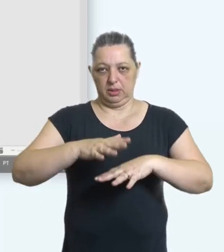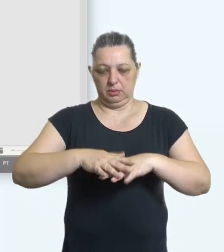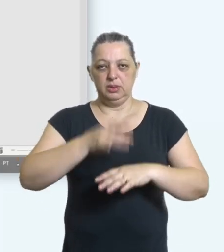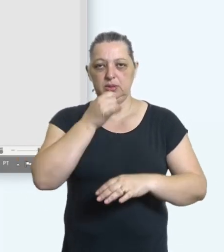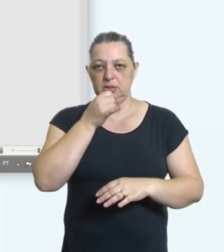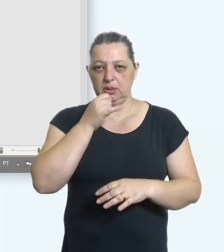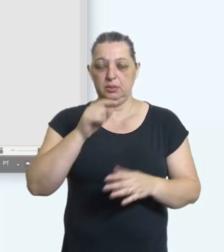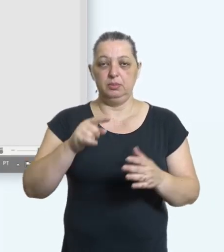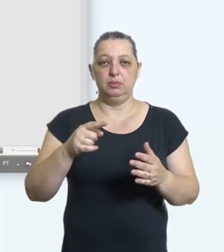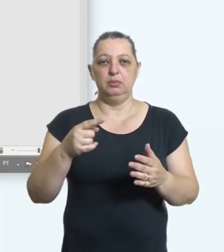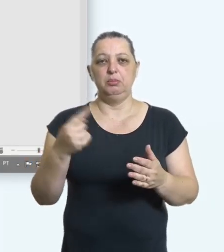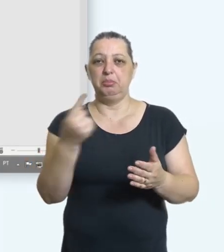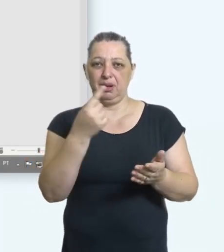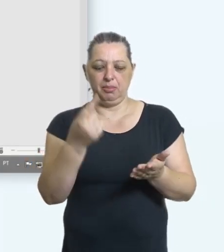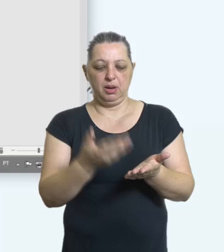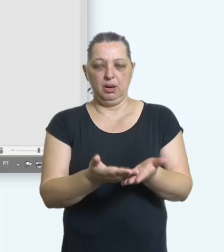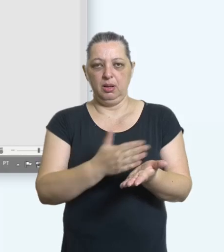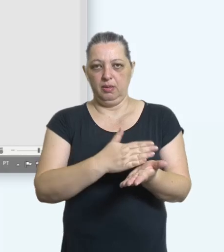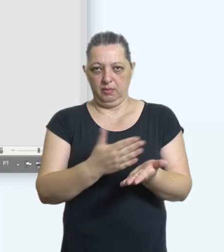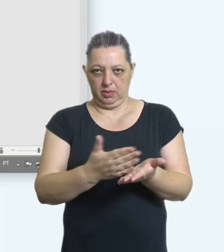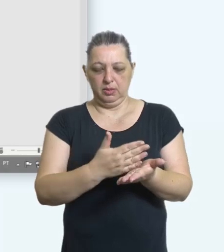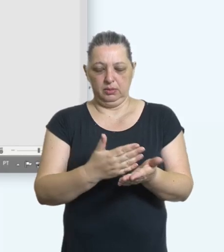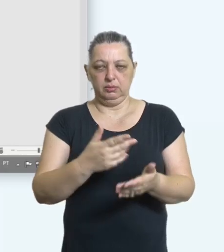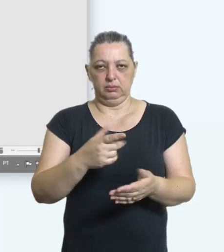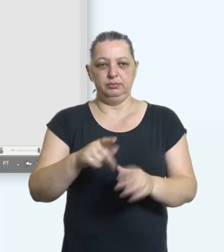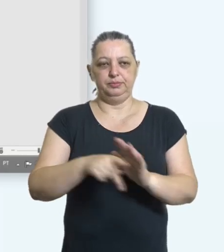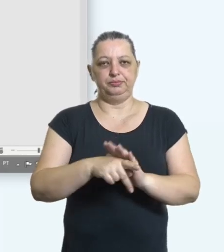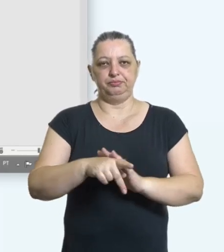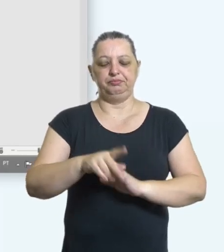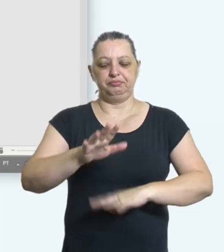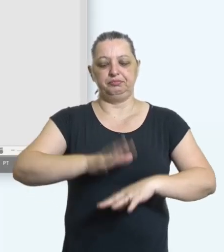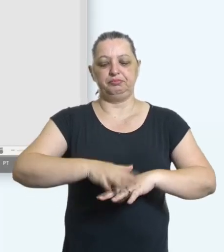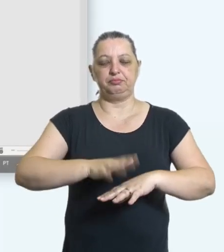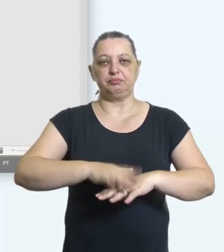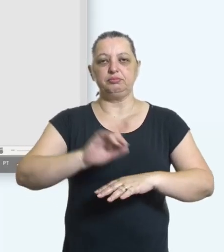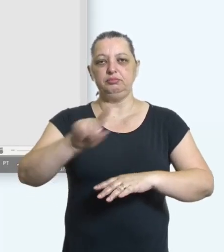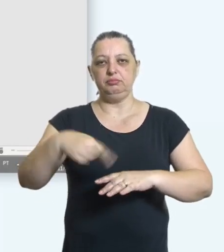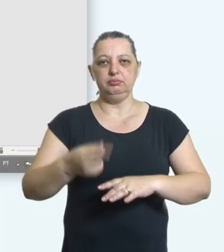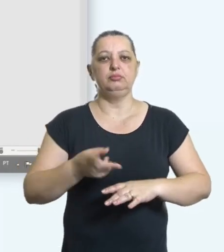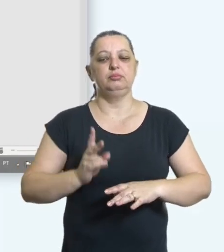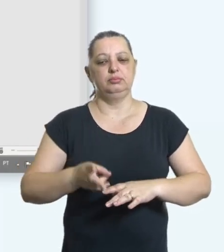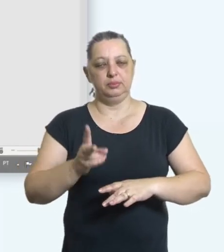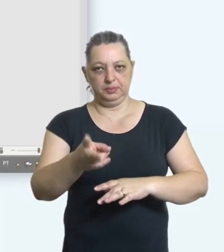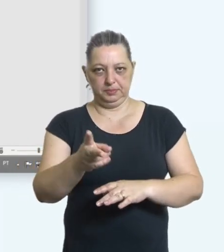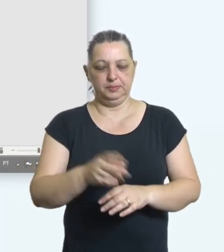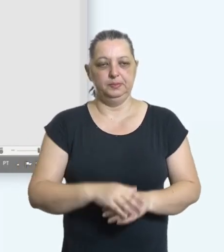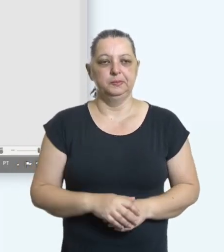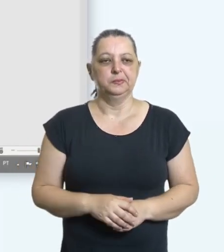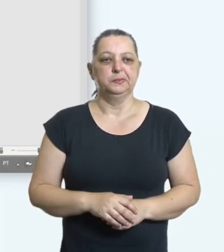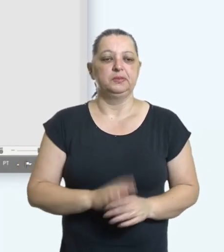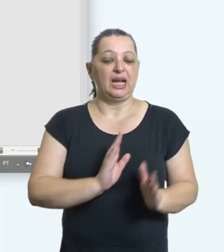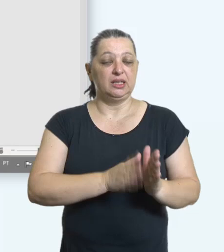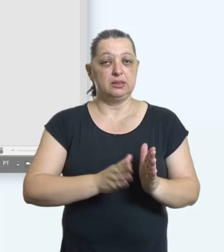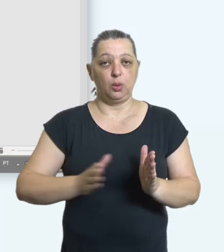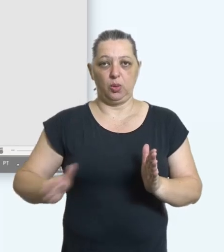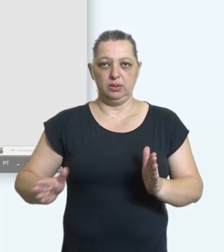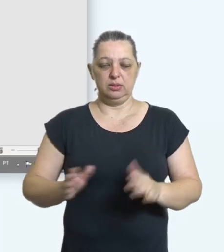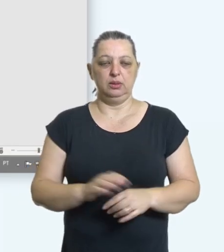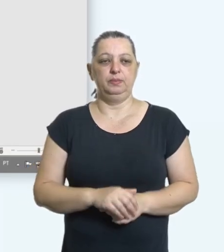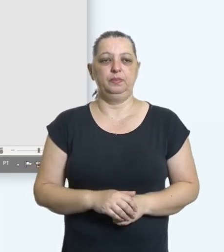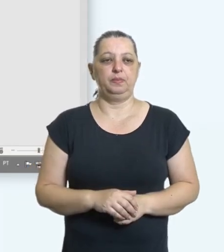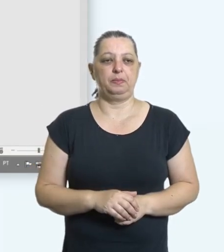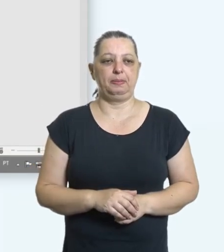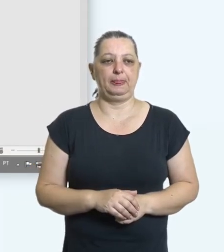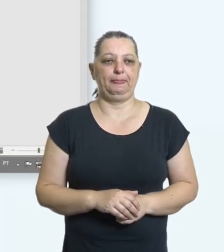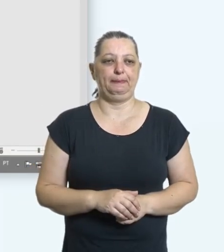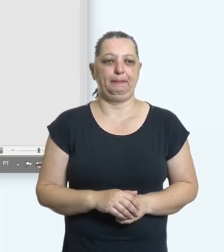na primeira página que aparecer matemática, matemática, e depois apaga nas subsequentes. Ok? Vamos lá. Eu